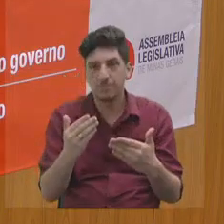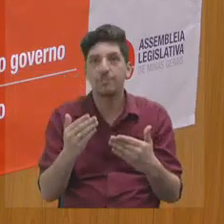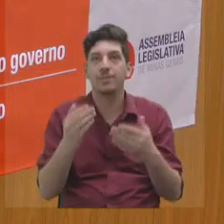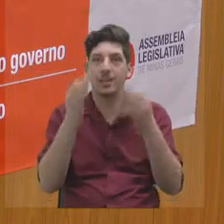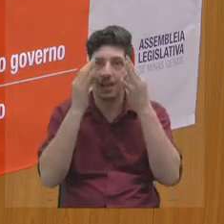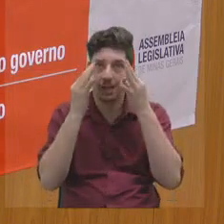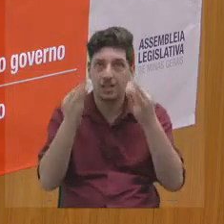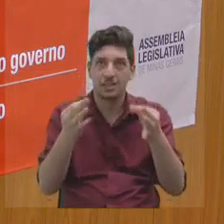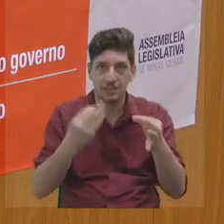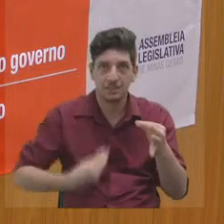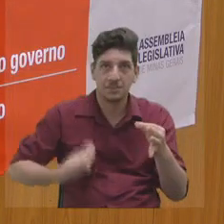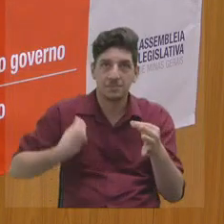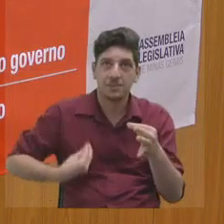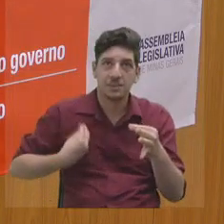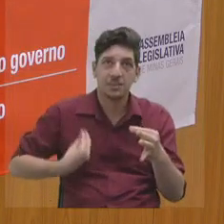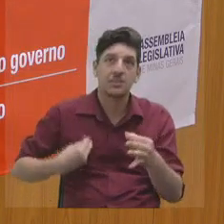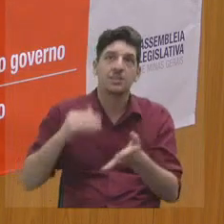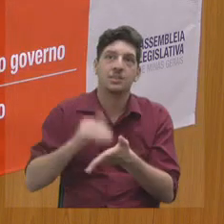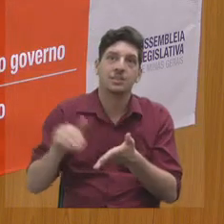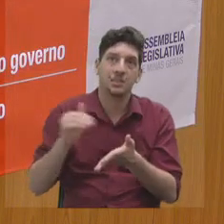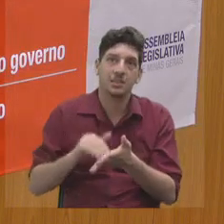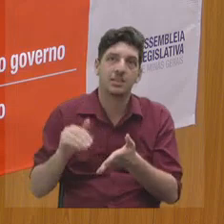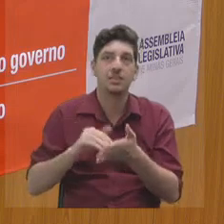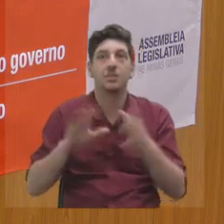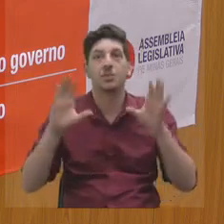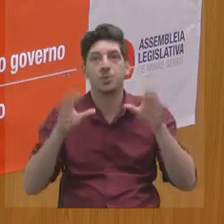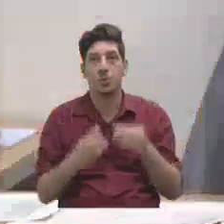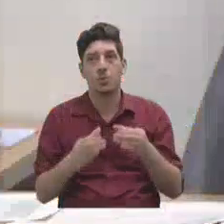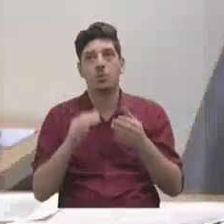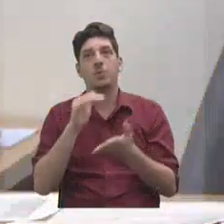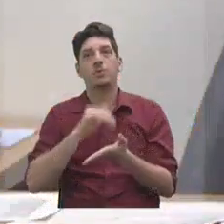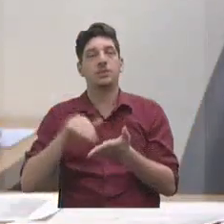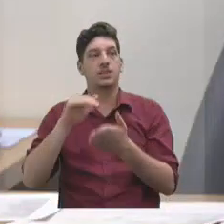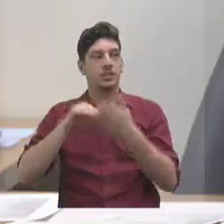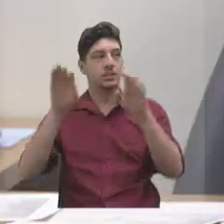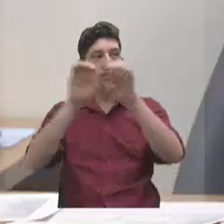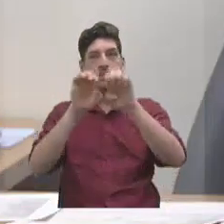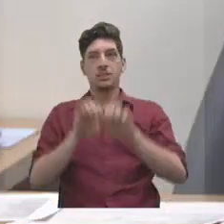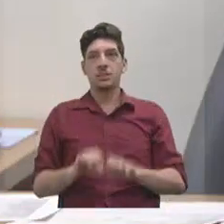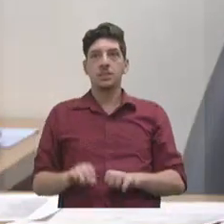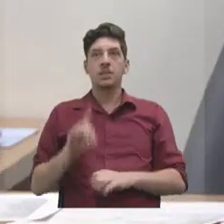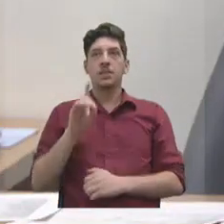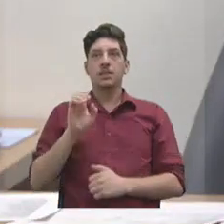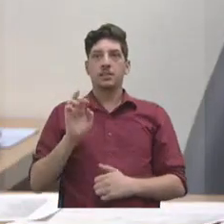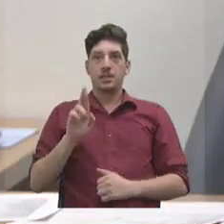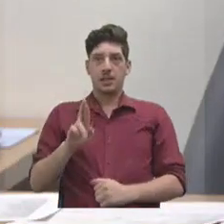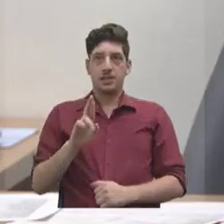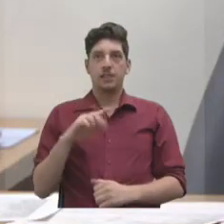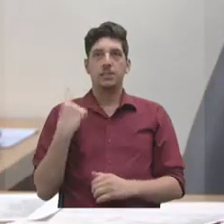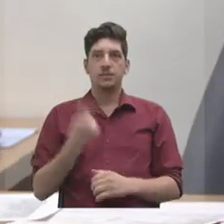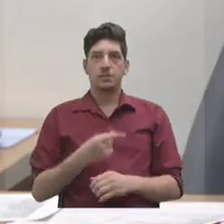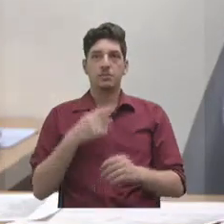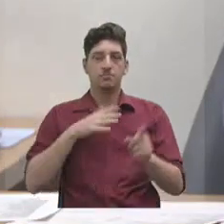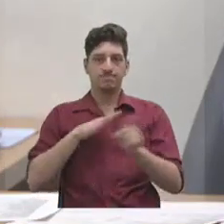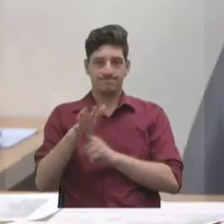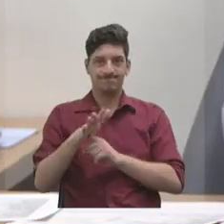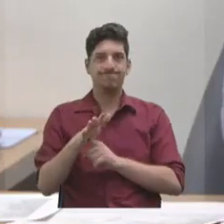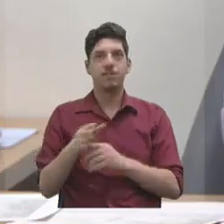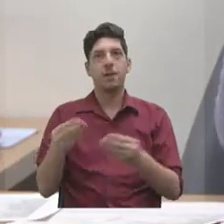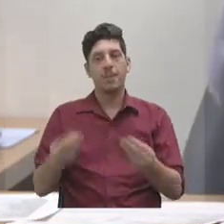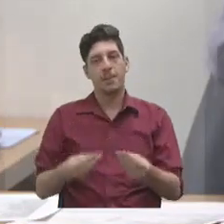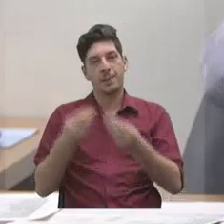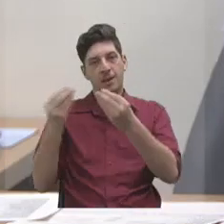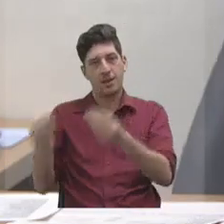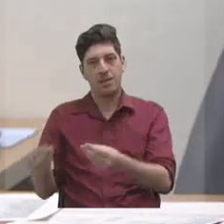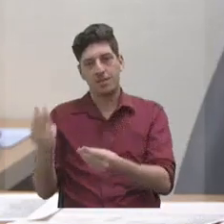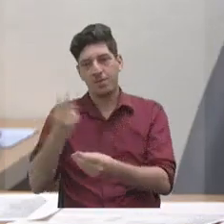dispensada pelo secretário por toda a equipe da seinfra do Dr as demandas que a gente leva a esses dois